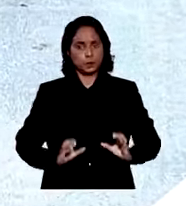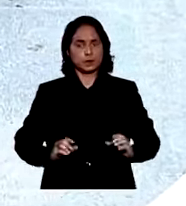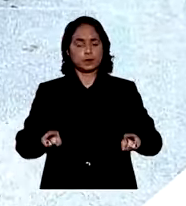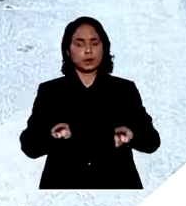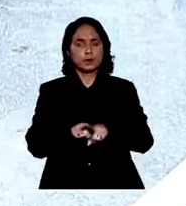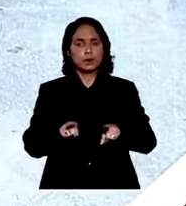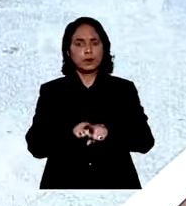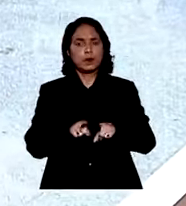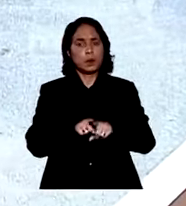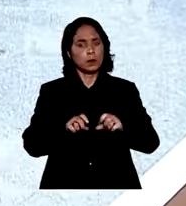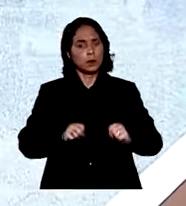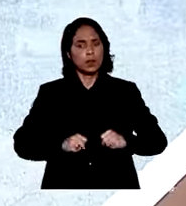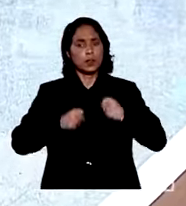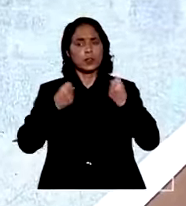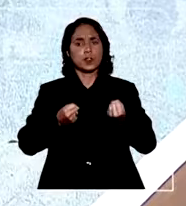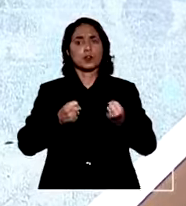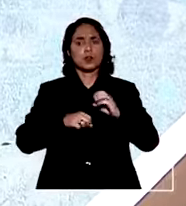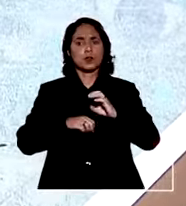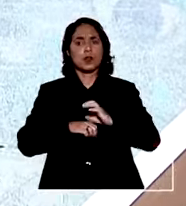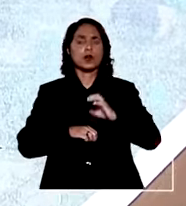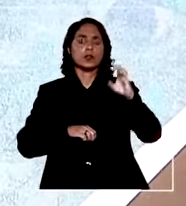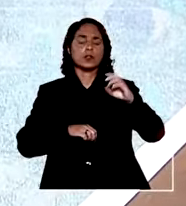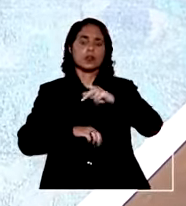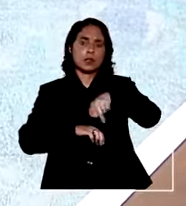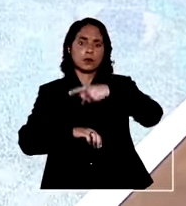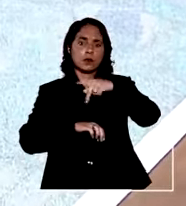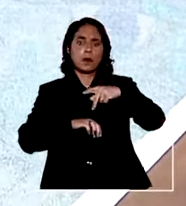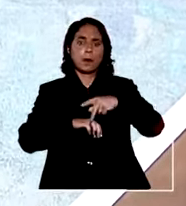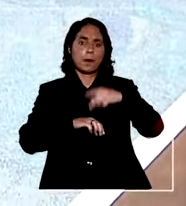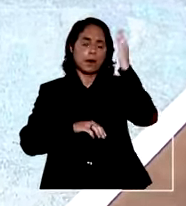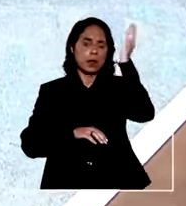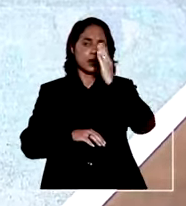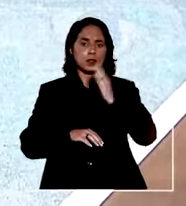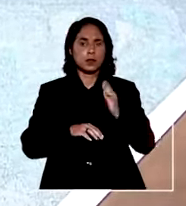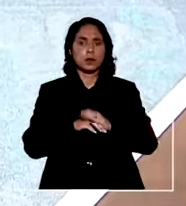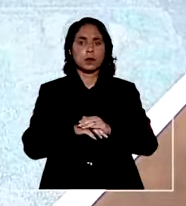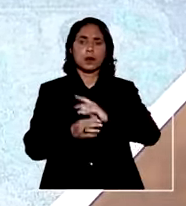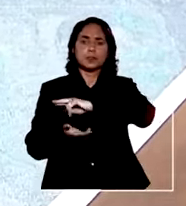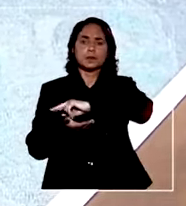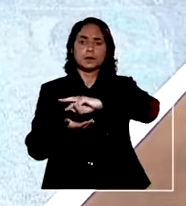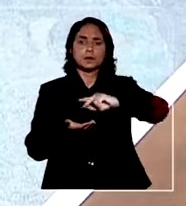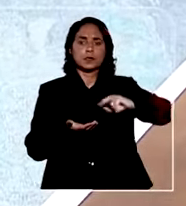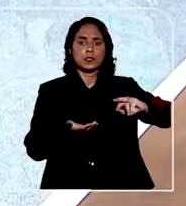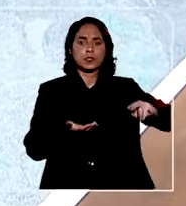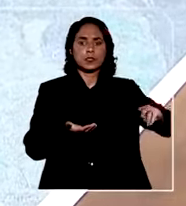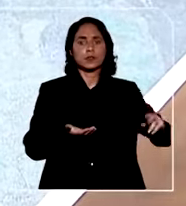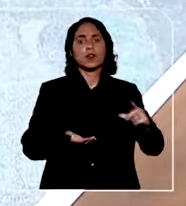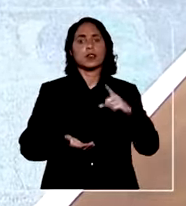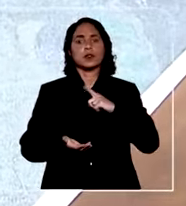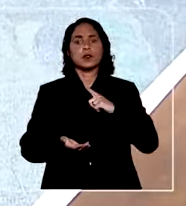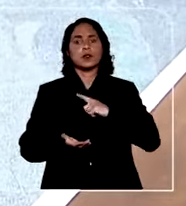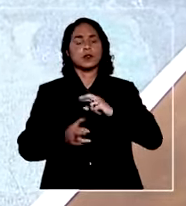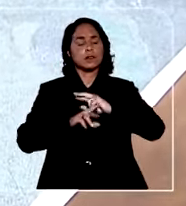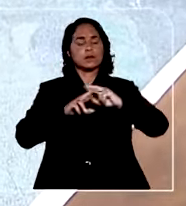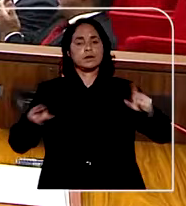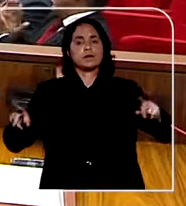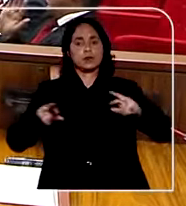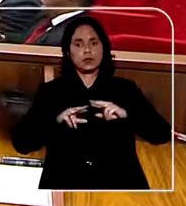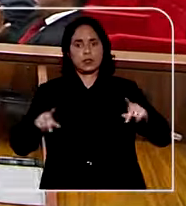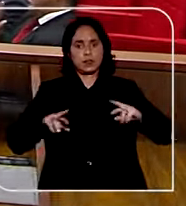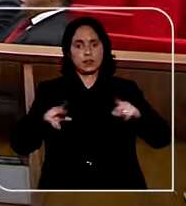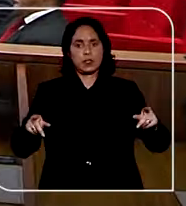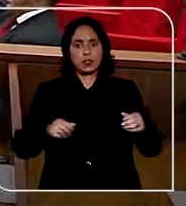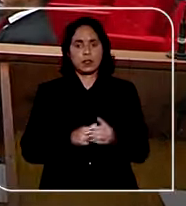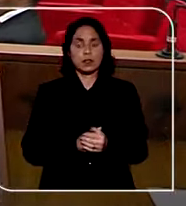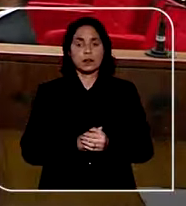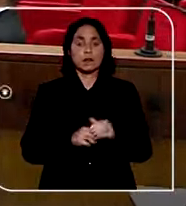fortalecendo o estado de direito em nosso país tão plural e repleto de diversidade o